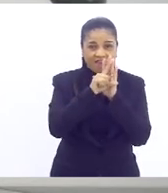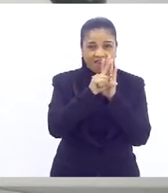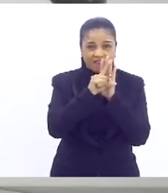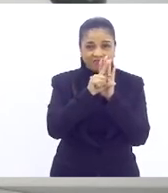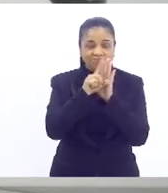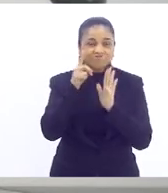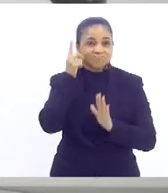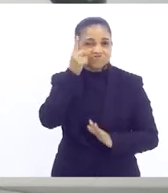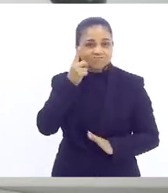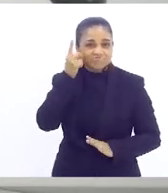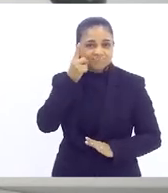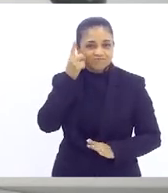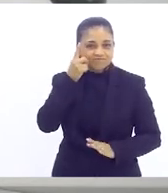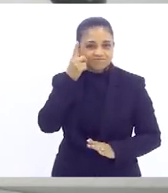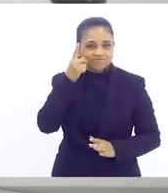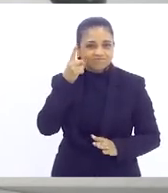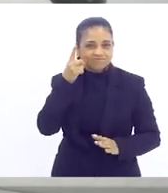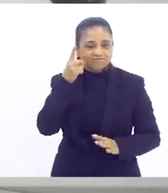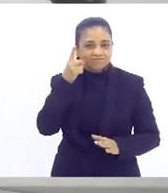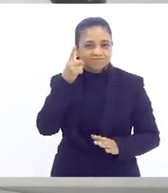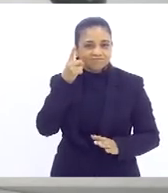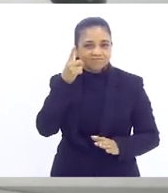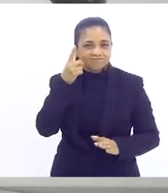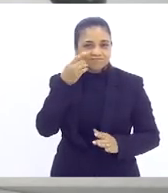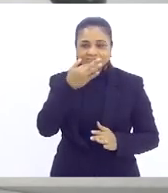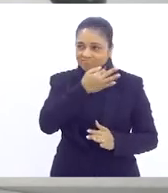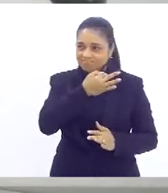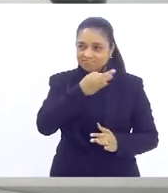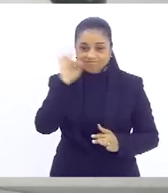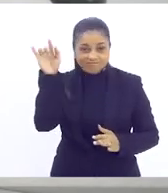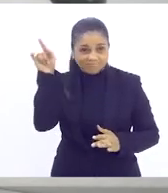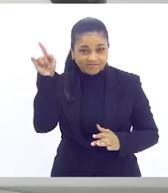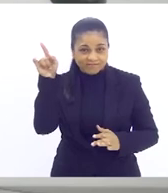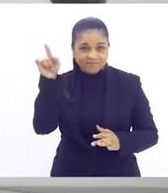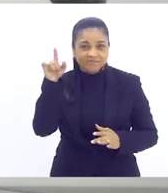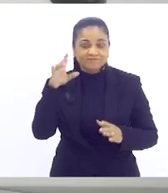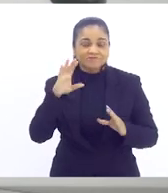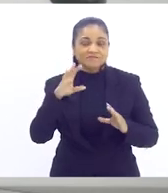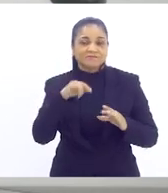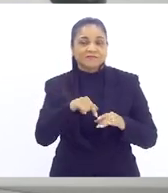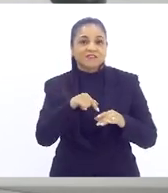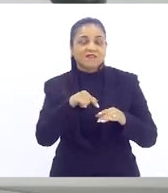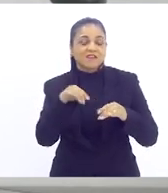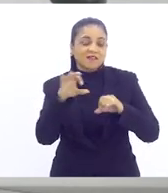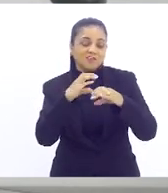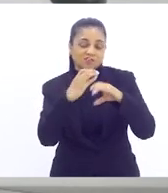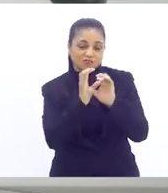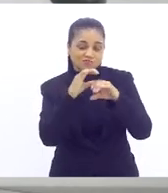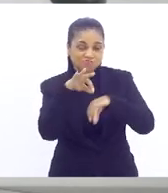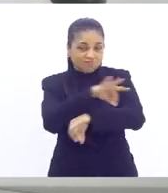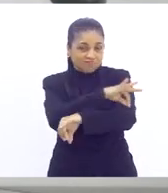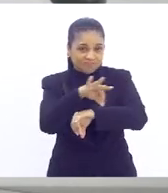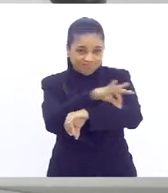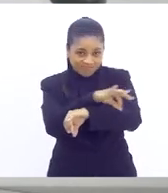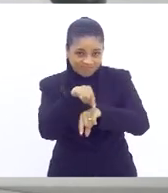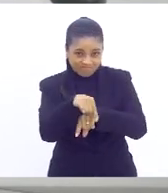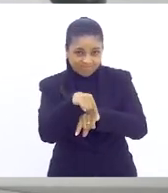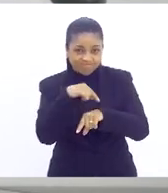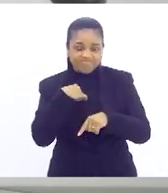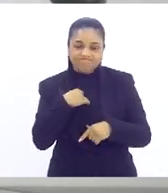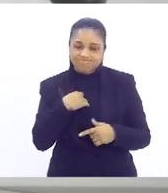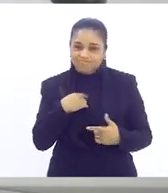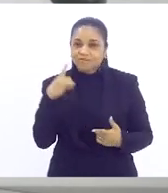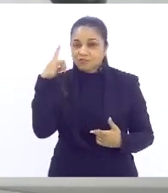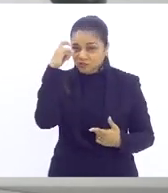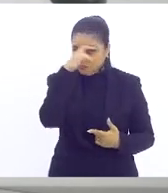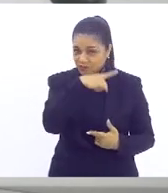mão dos deputados da criminalização da engenharia é uma coisa lamentável que aí eu quero ver